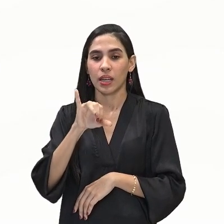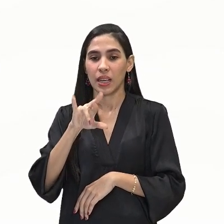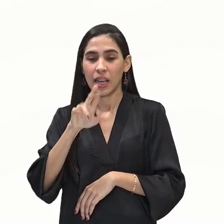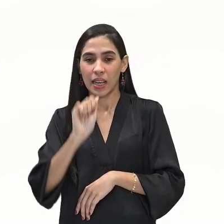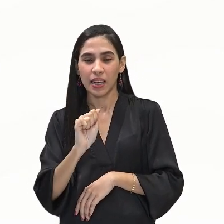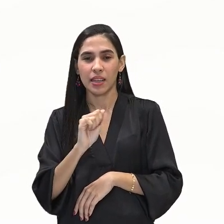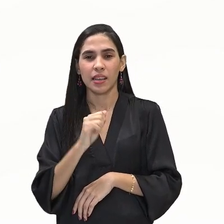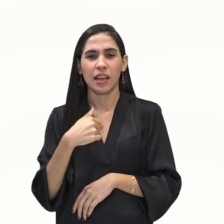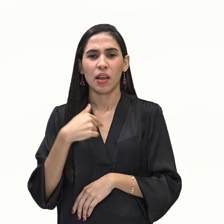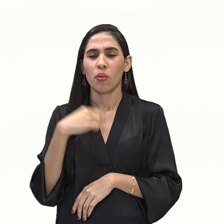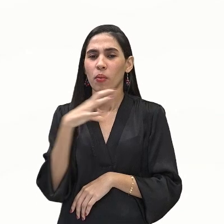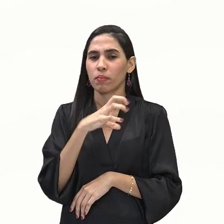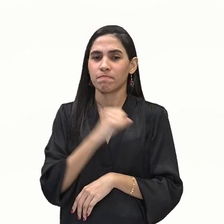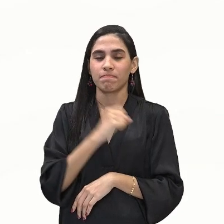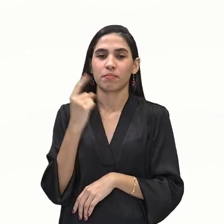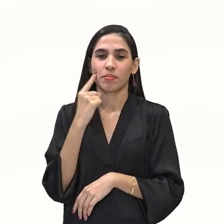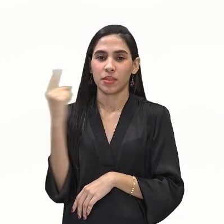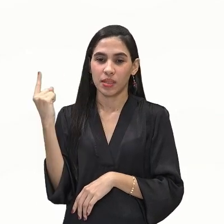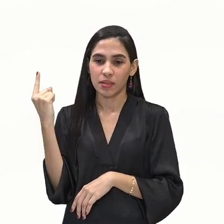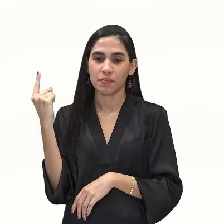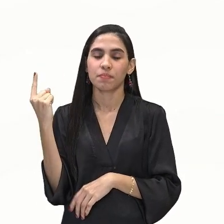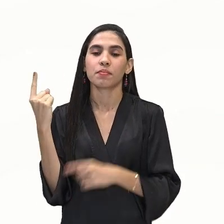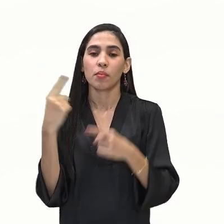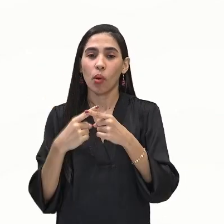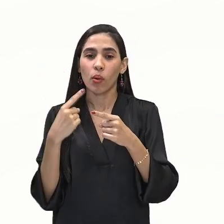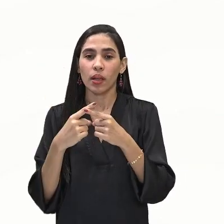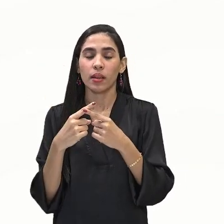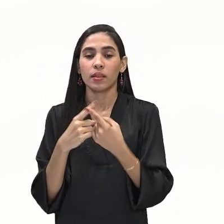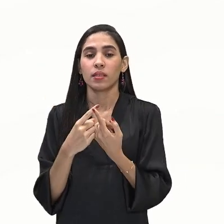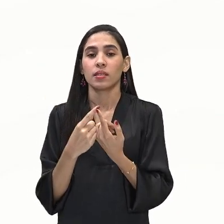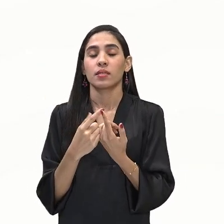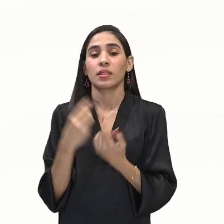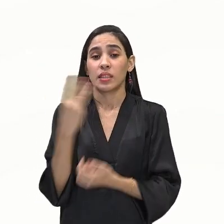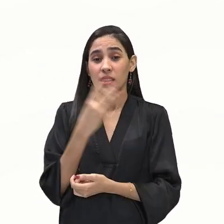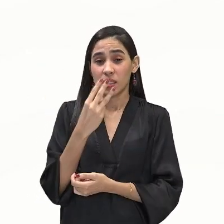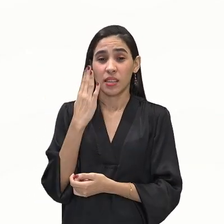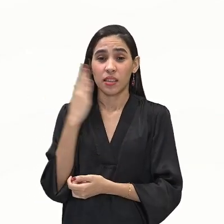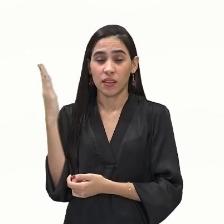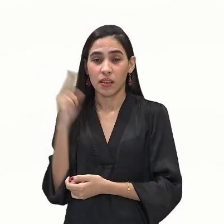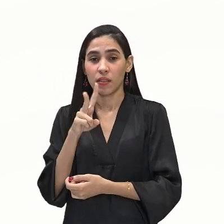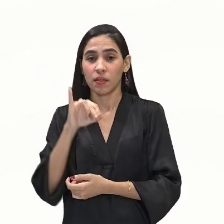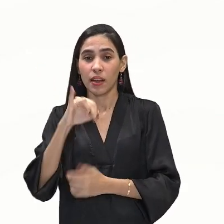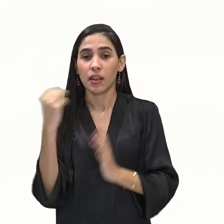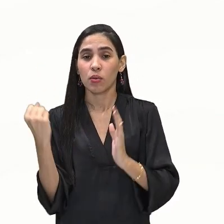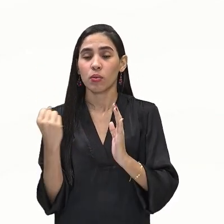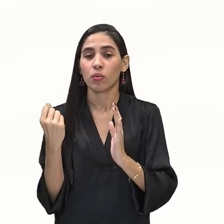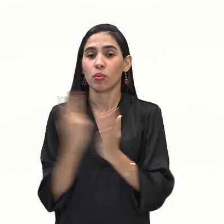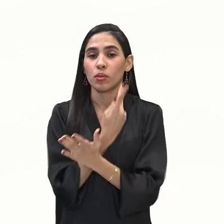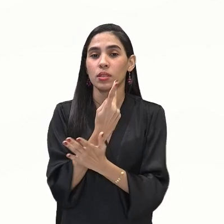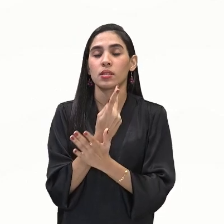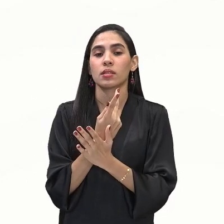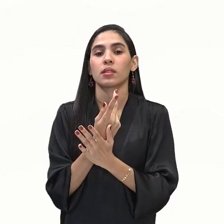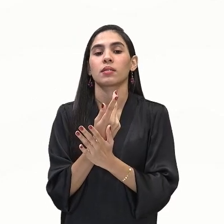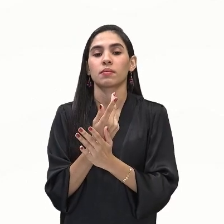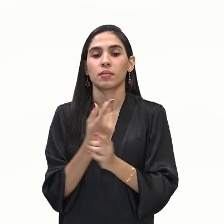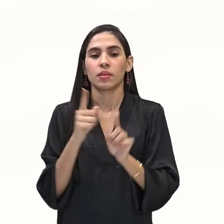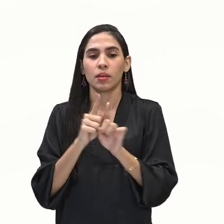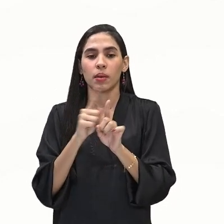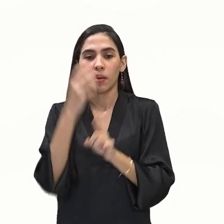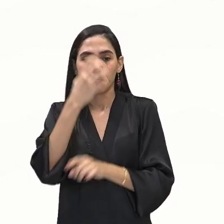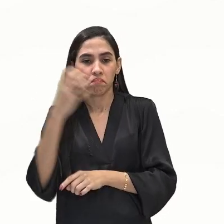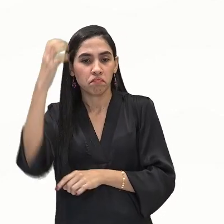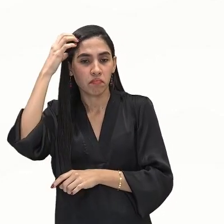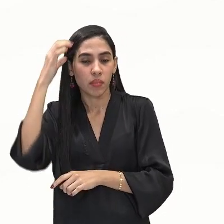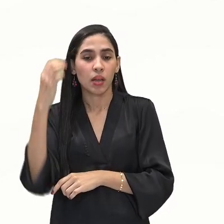minha predileta. Essa geração, né, ela vai ocorrer na segunda metade do reinado de Dom Pedro II